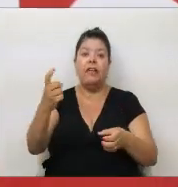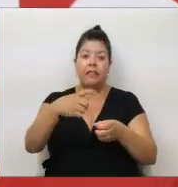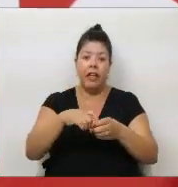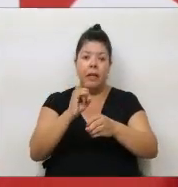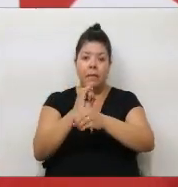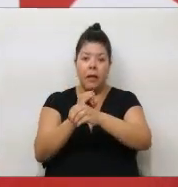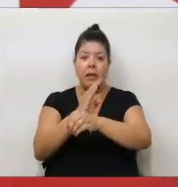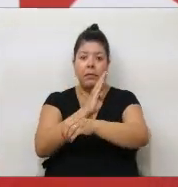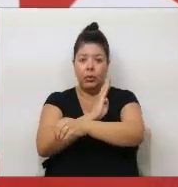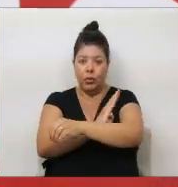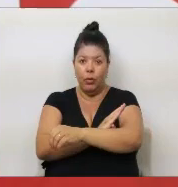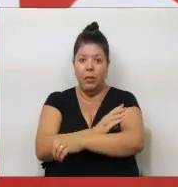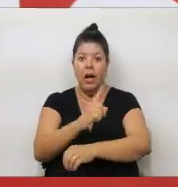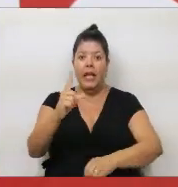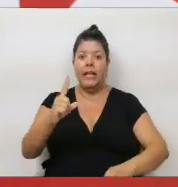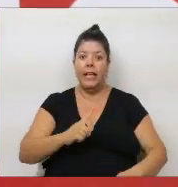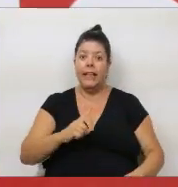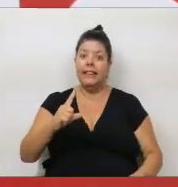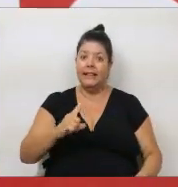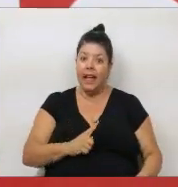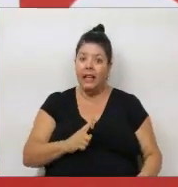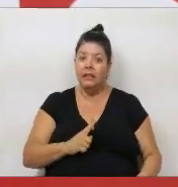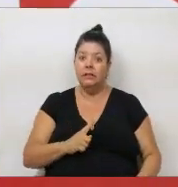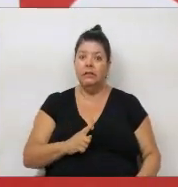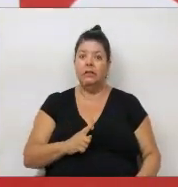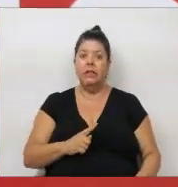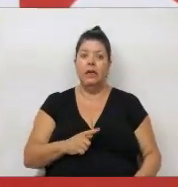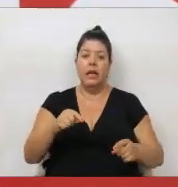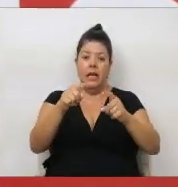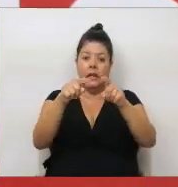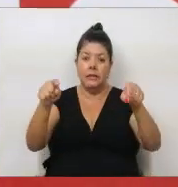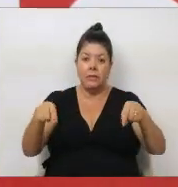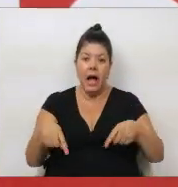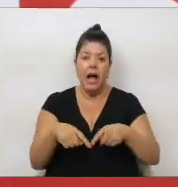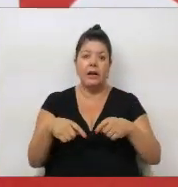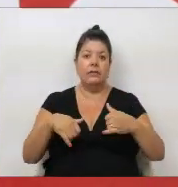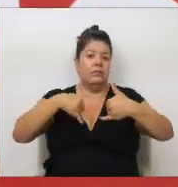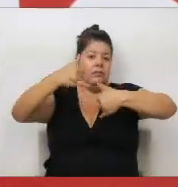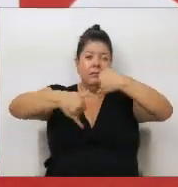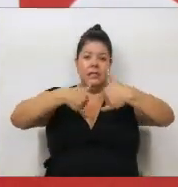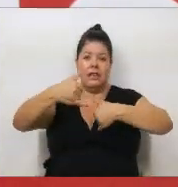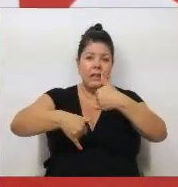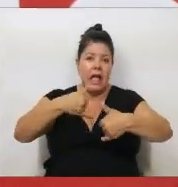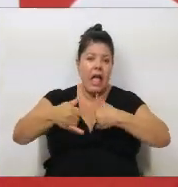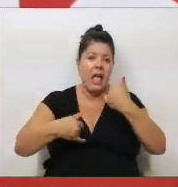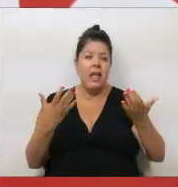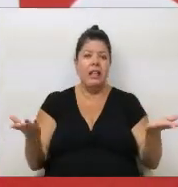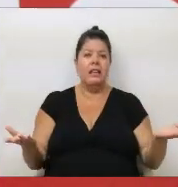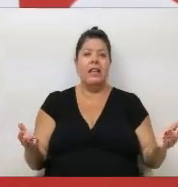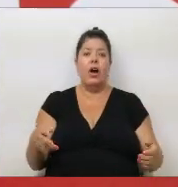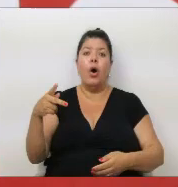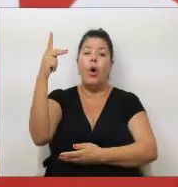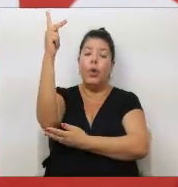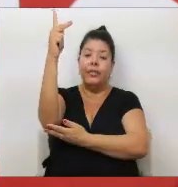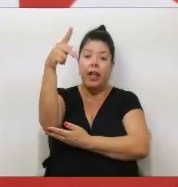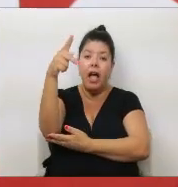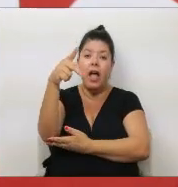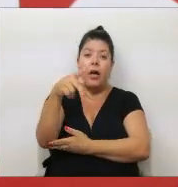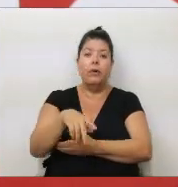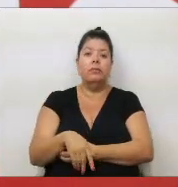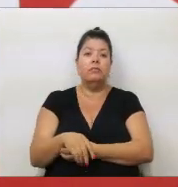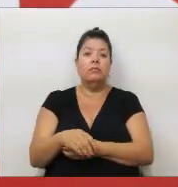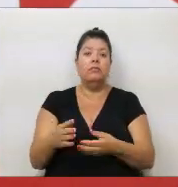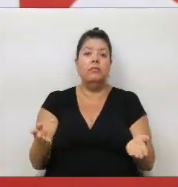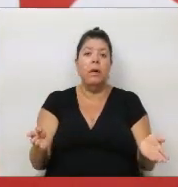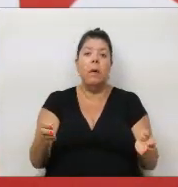Imbituba e quem tem espaços de lazer em Imbituba e quem tem hotel, quem tem